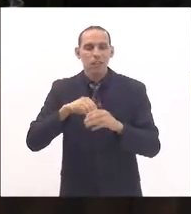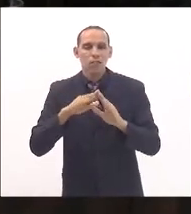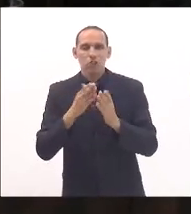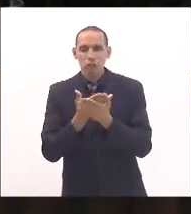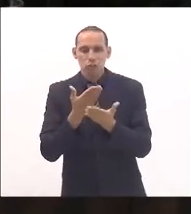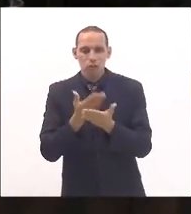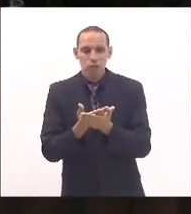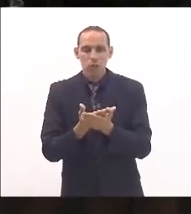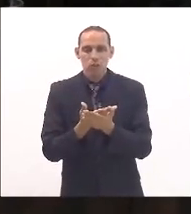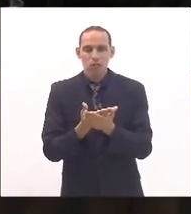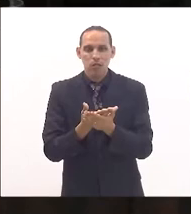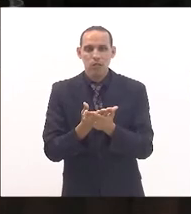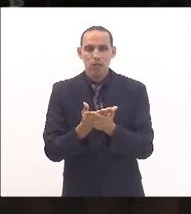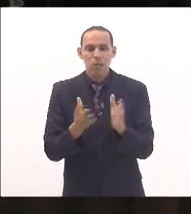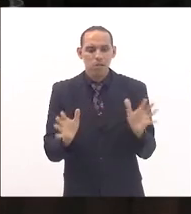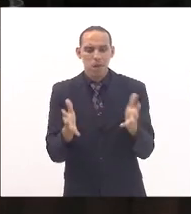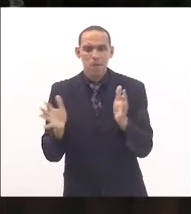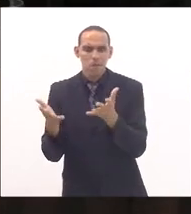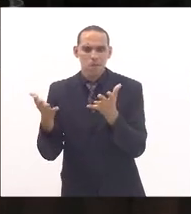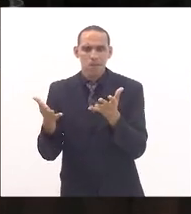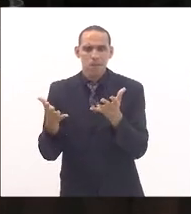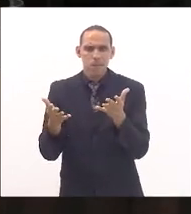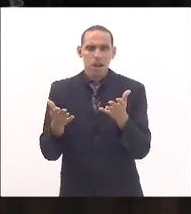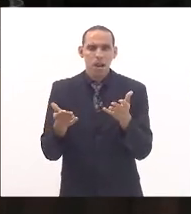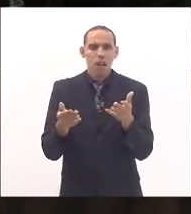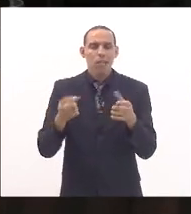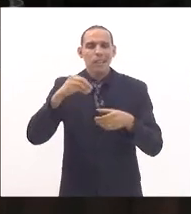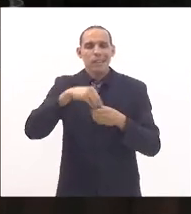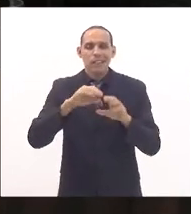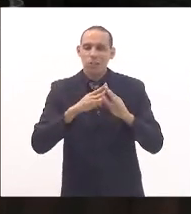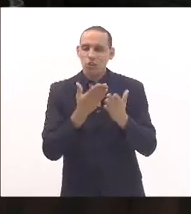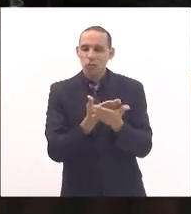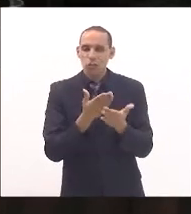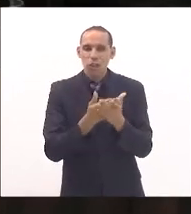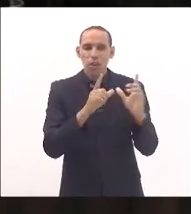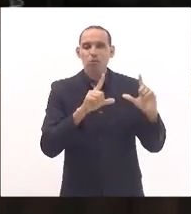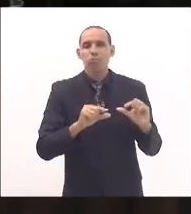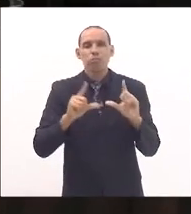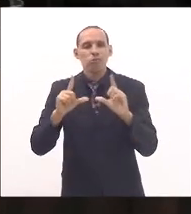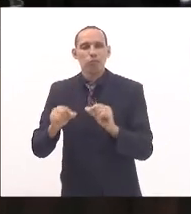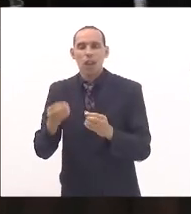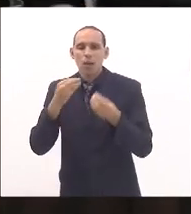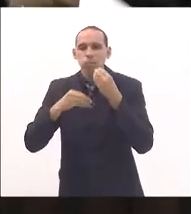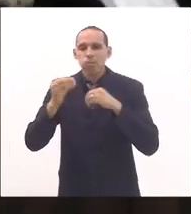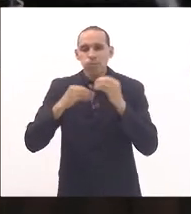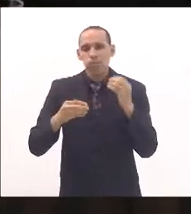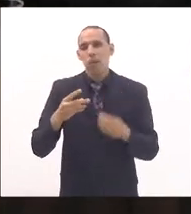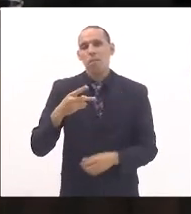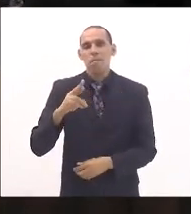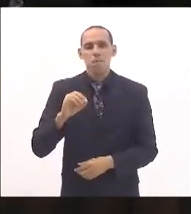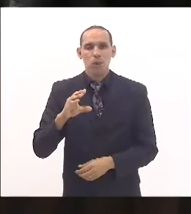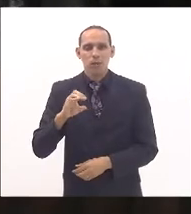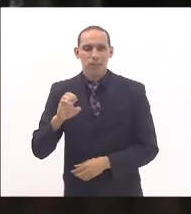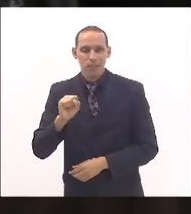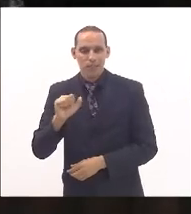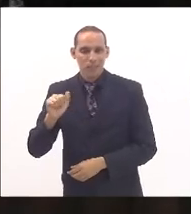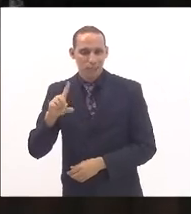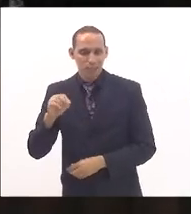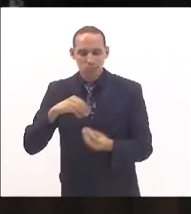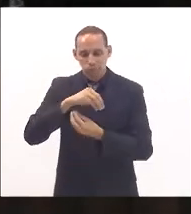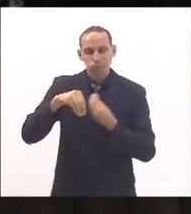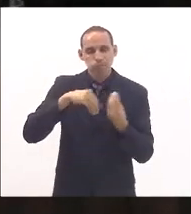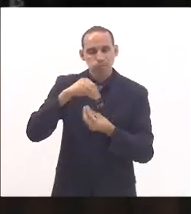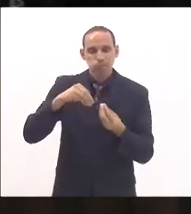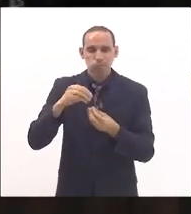de promover esta publicação oficial no ambiente escolar e reduzir o consumo dos alimentos processados e ultraprocessados no Rio